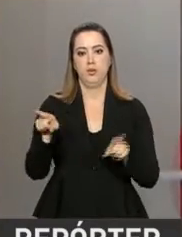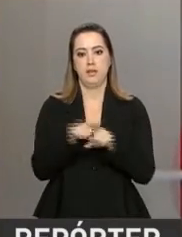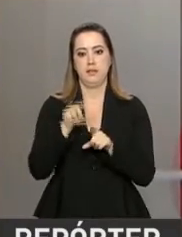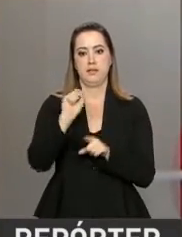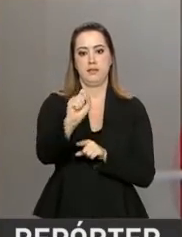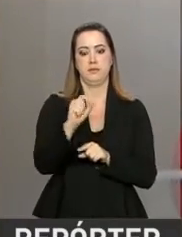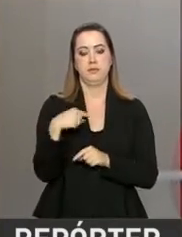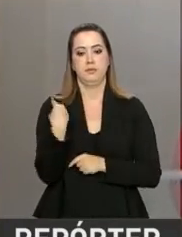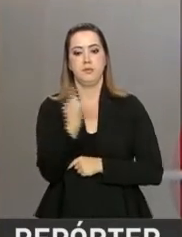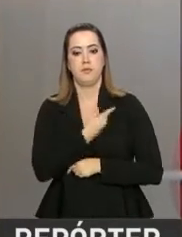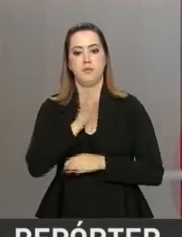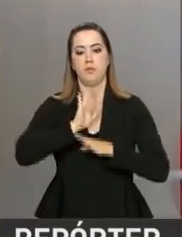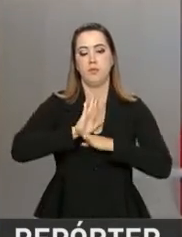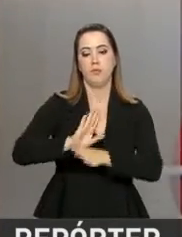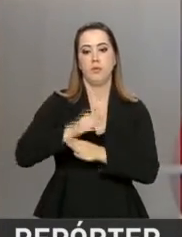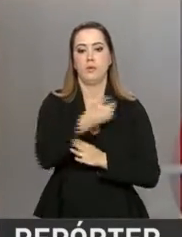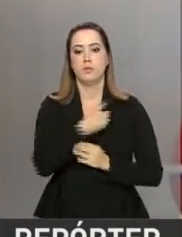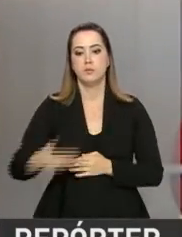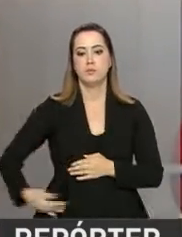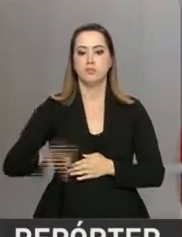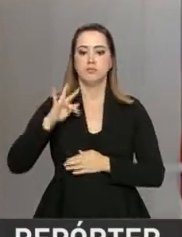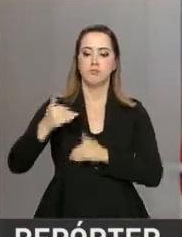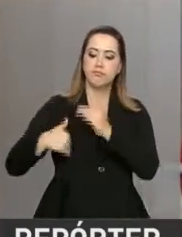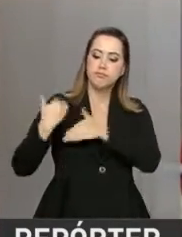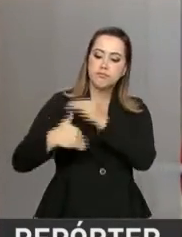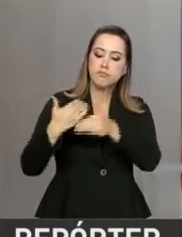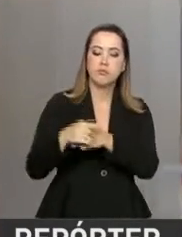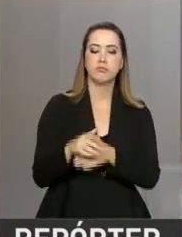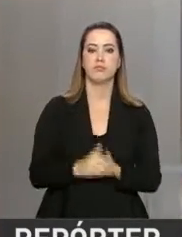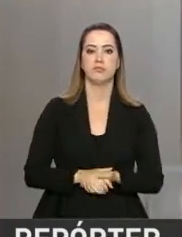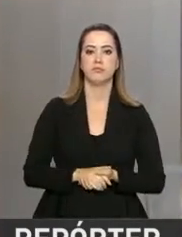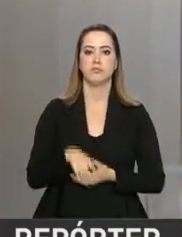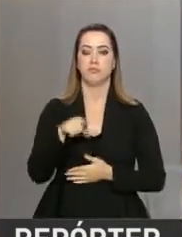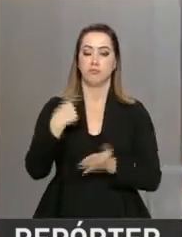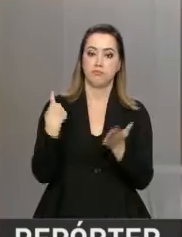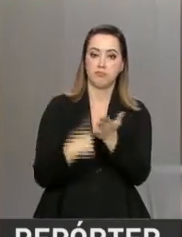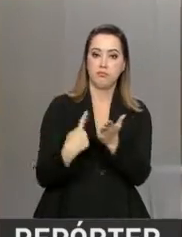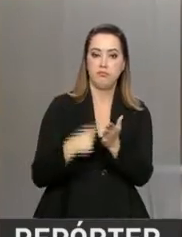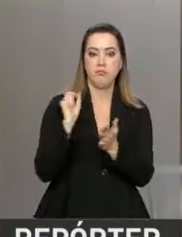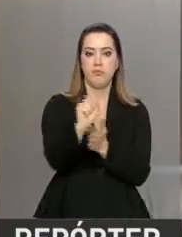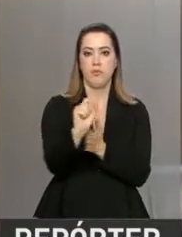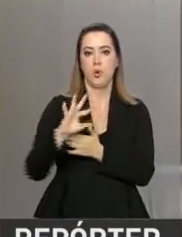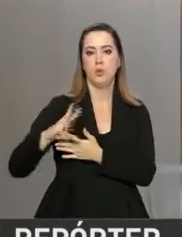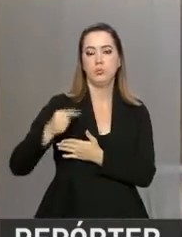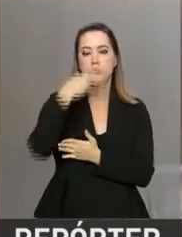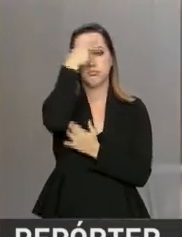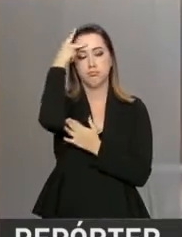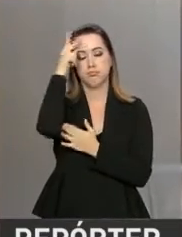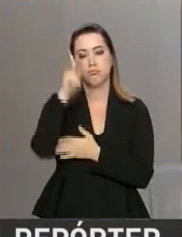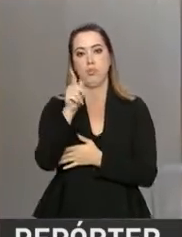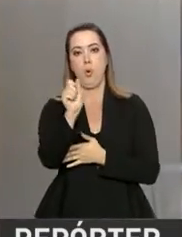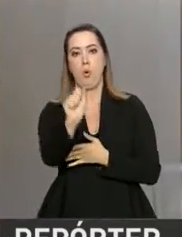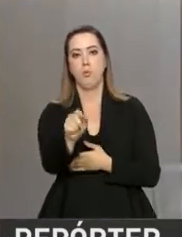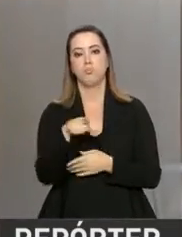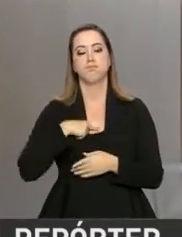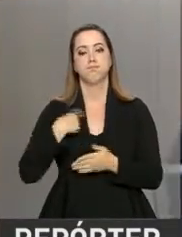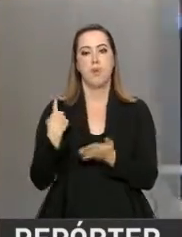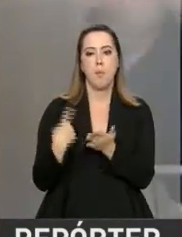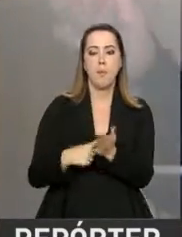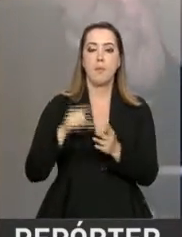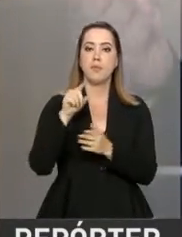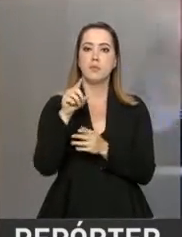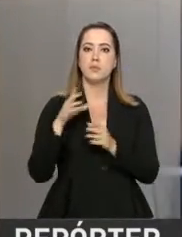o apoio do governo federal será permanente sou todos os credenciamentos que vai fazer um som